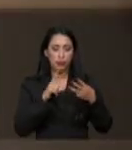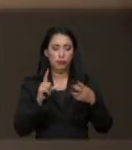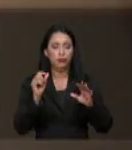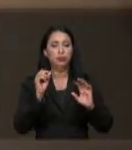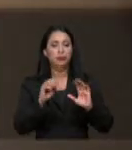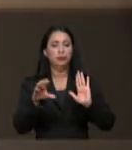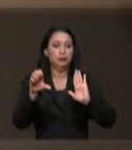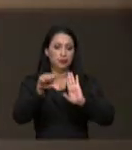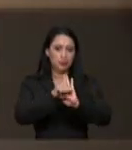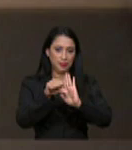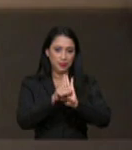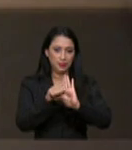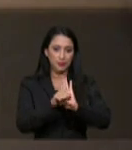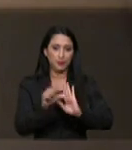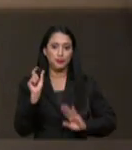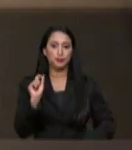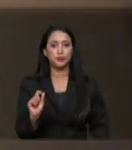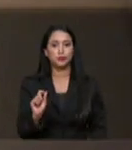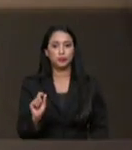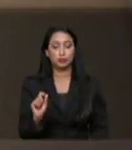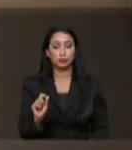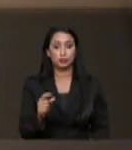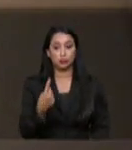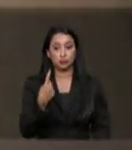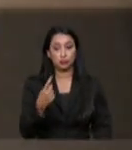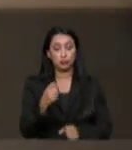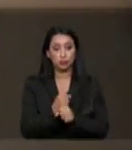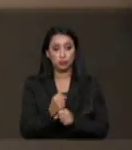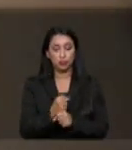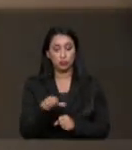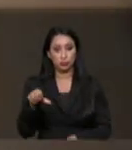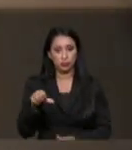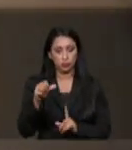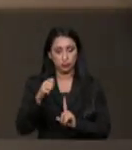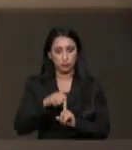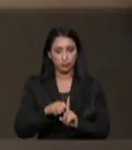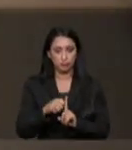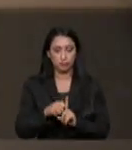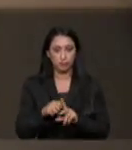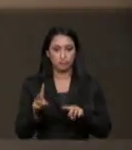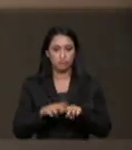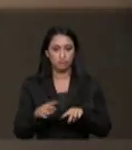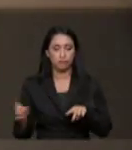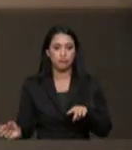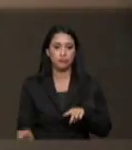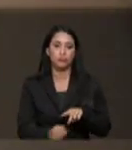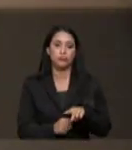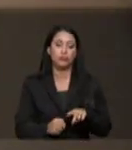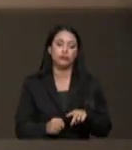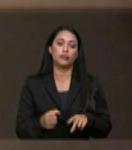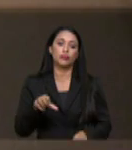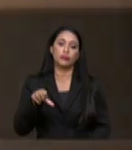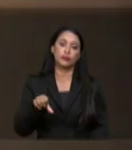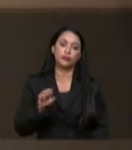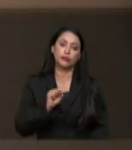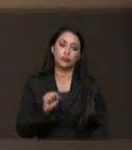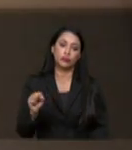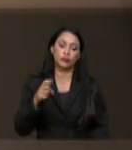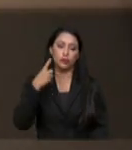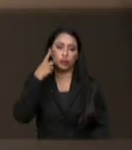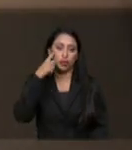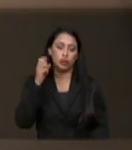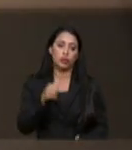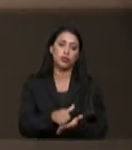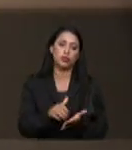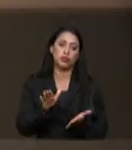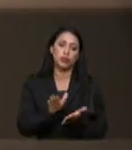criminosos pena-base esta de 1 ano e 9 meses de reclusão e 98 dias-multa